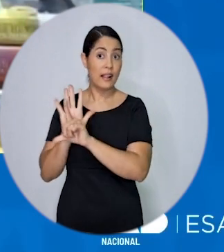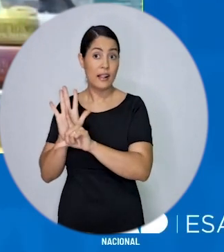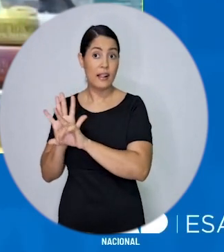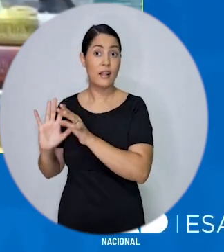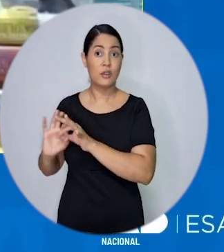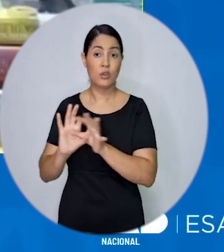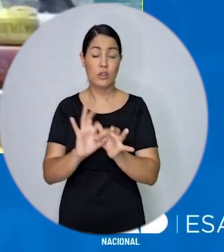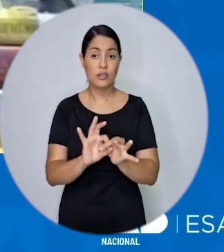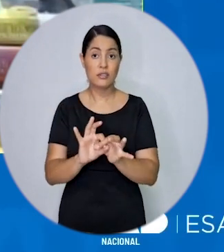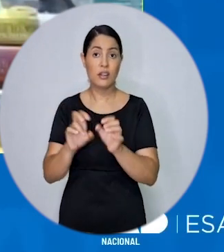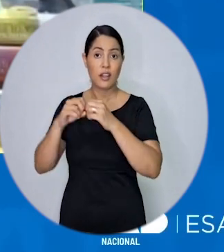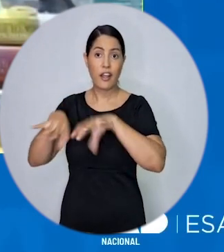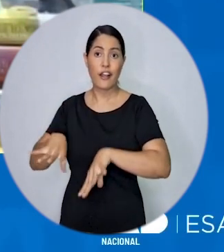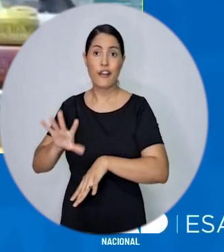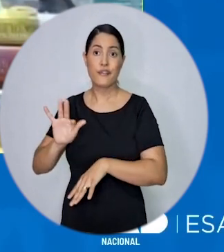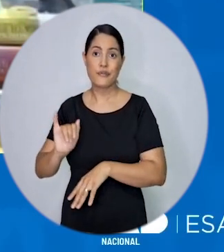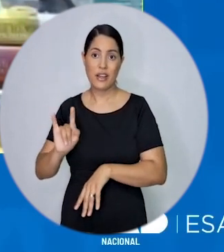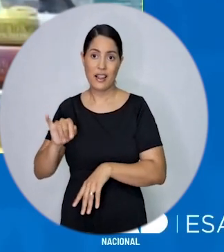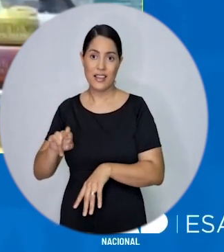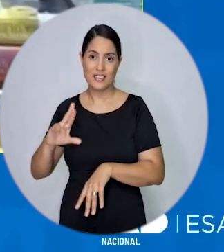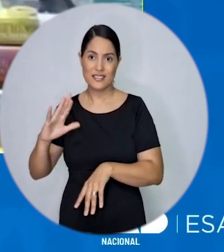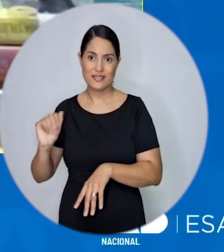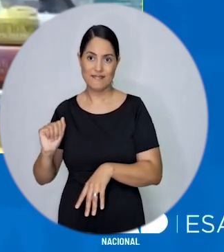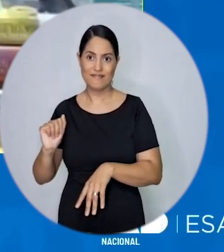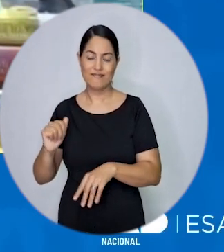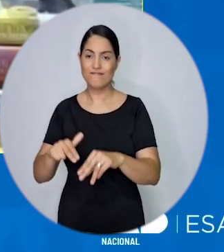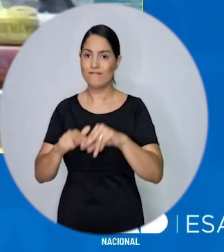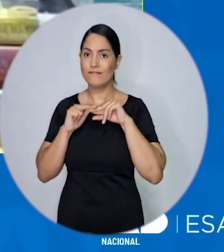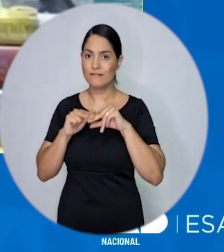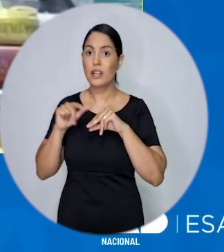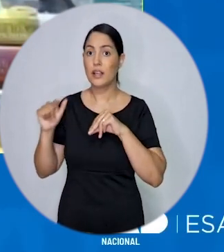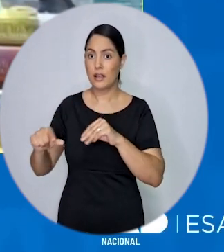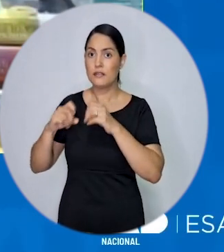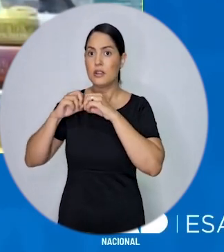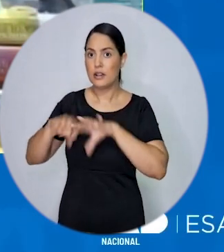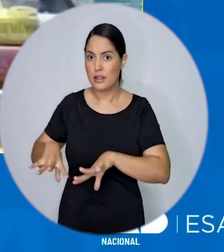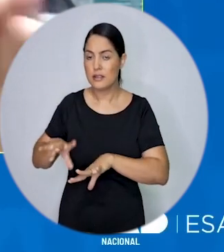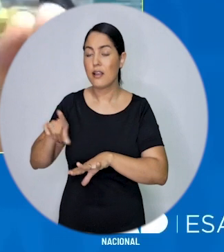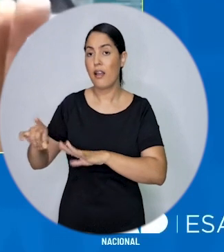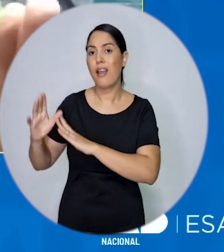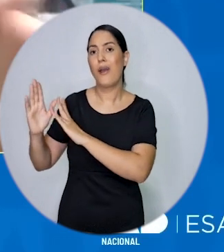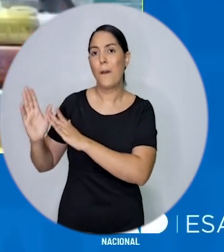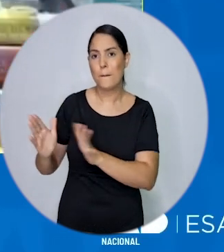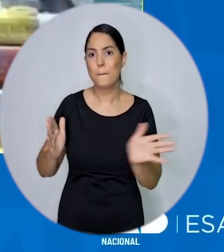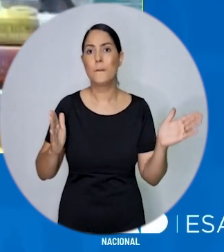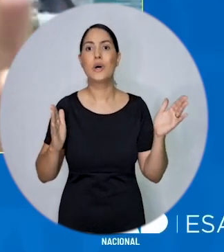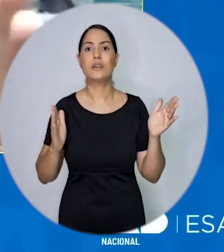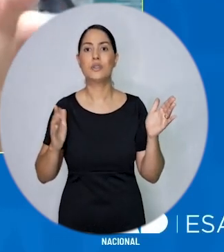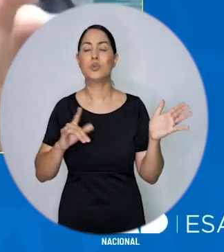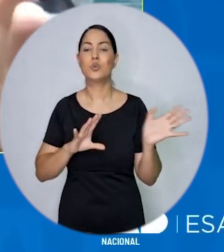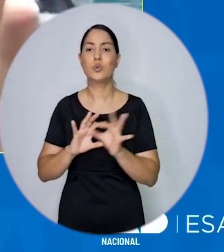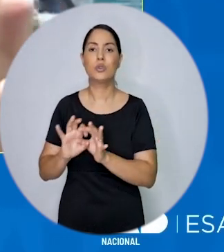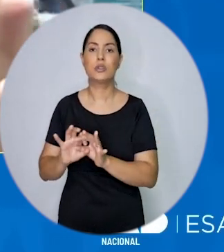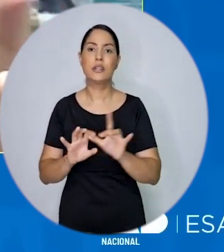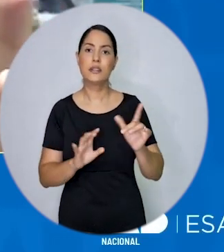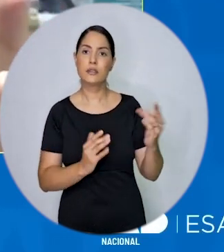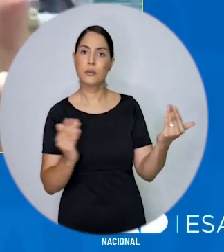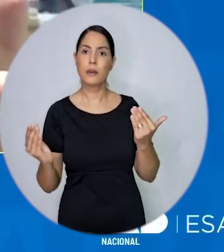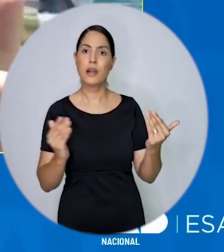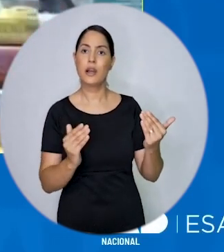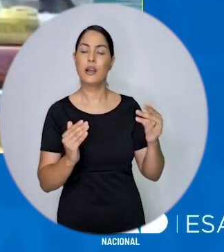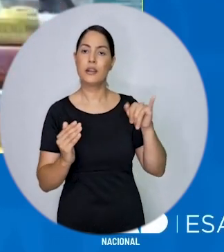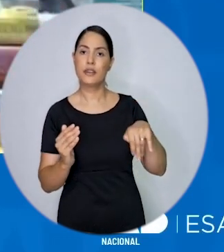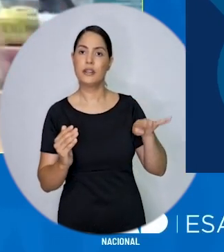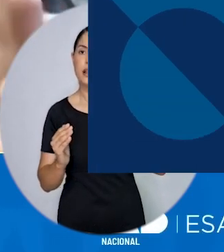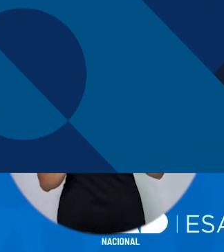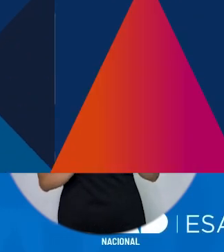a legislação que envolve a falência. Porque a falência é um processo, tal como o